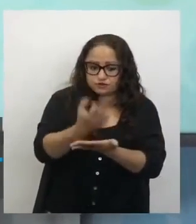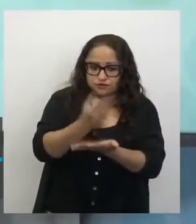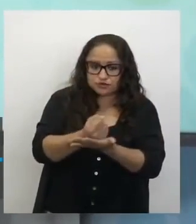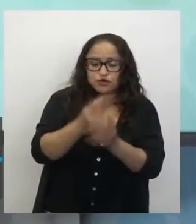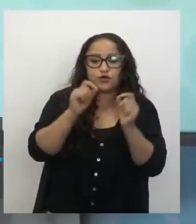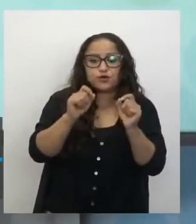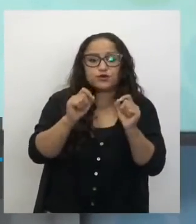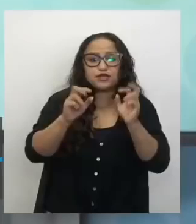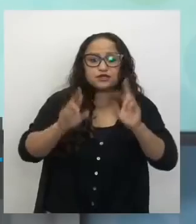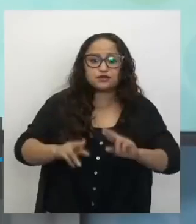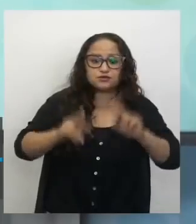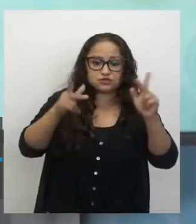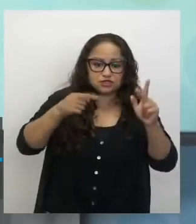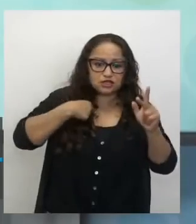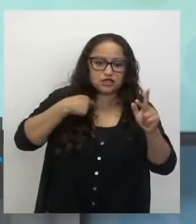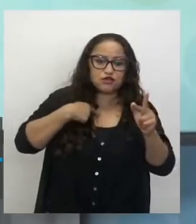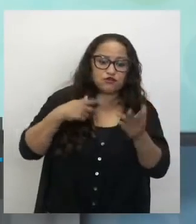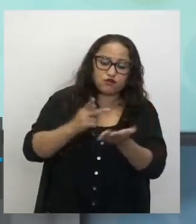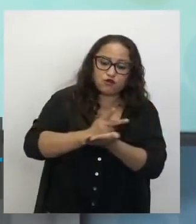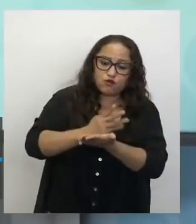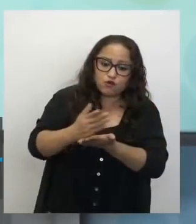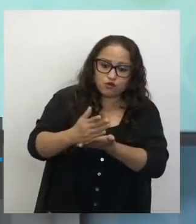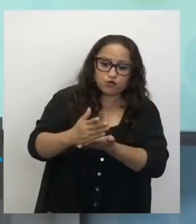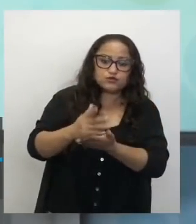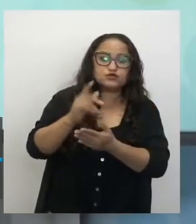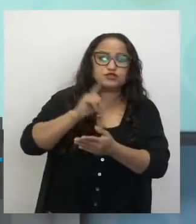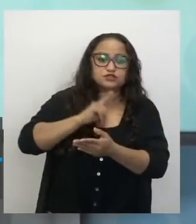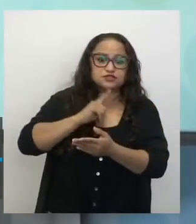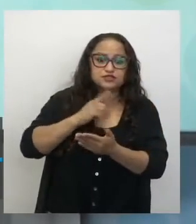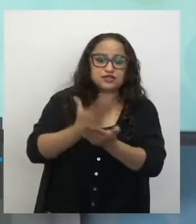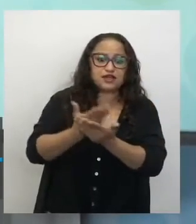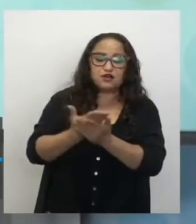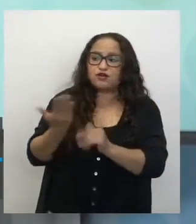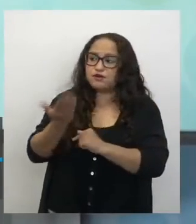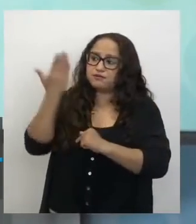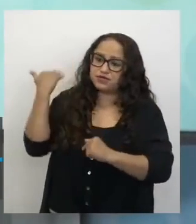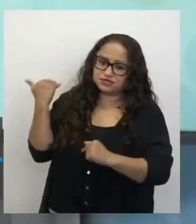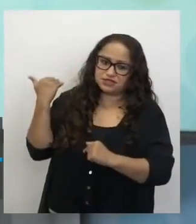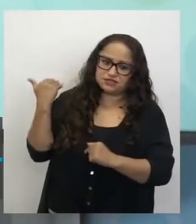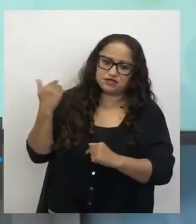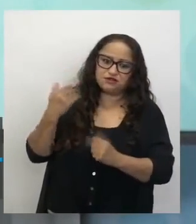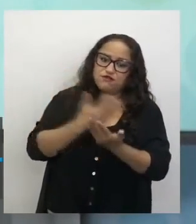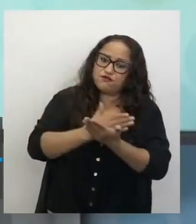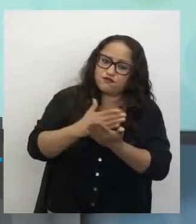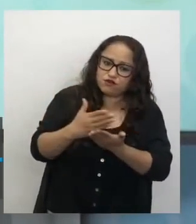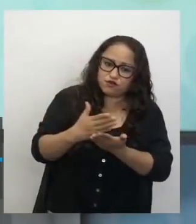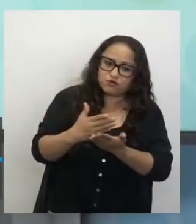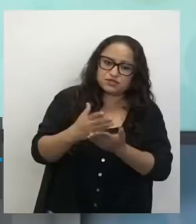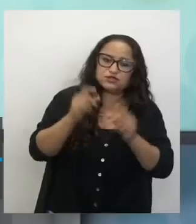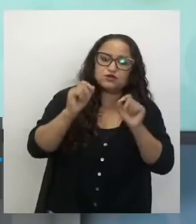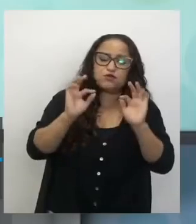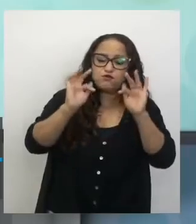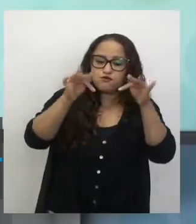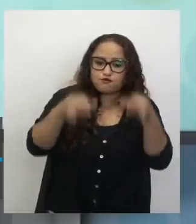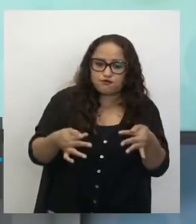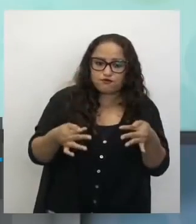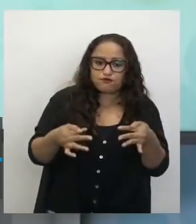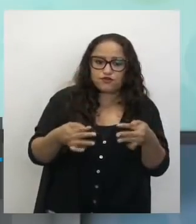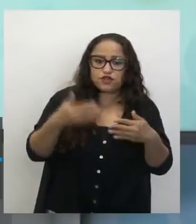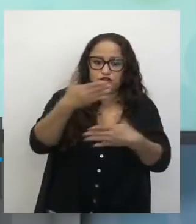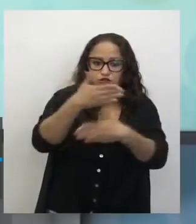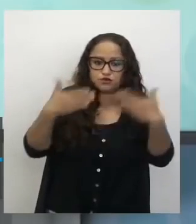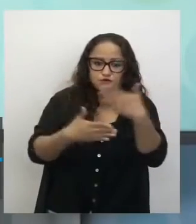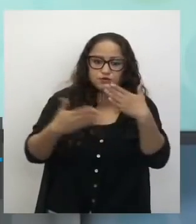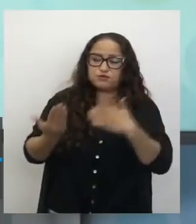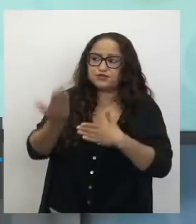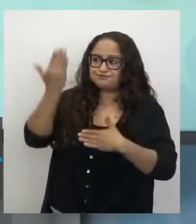que eu fiz? Eu vou continuar da aula anterior que a gente não terminou. Então eu vou começar essa aula com o final do PowerPoint anterior,